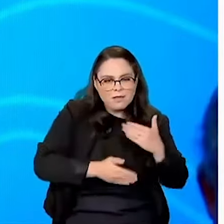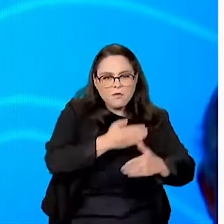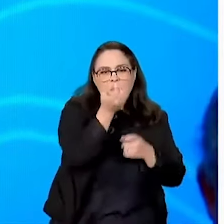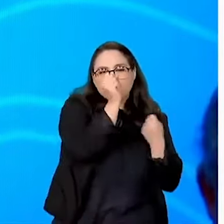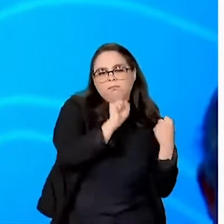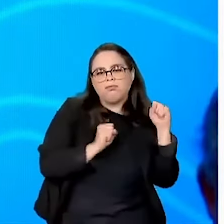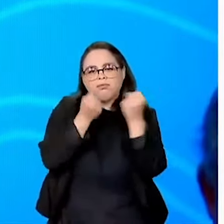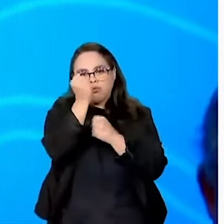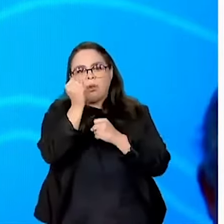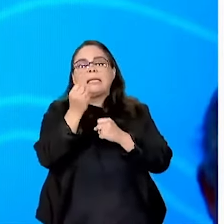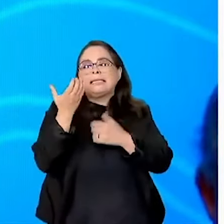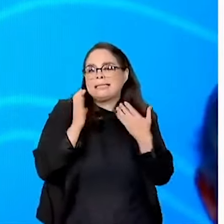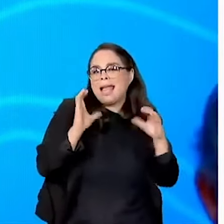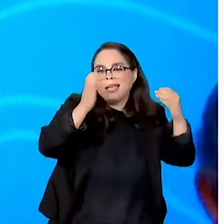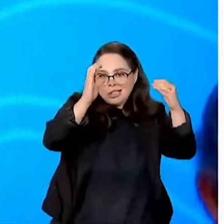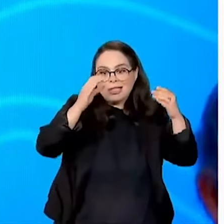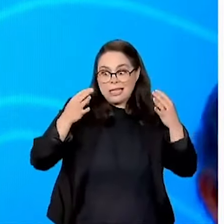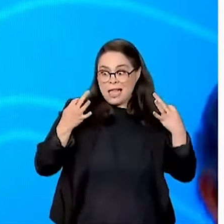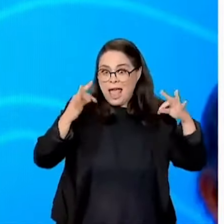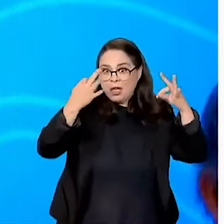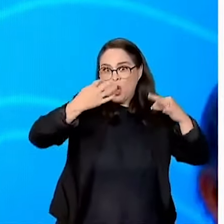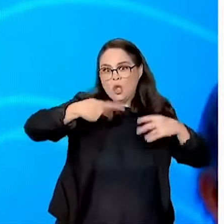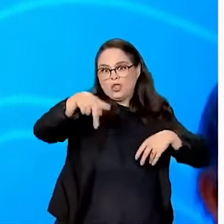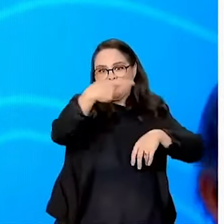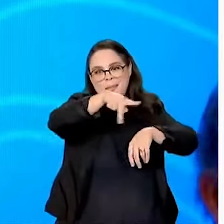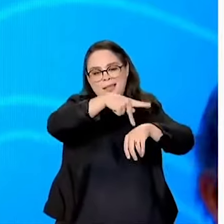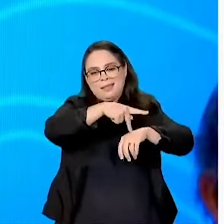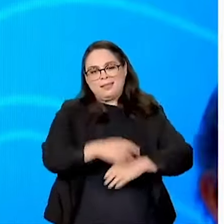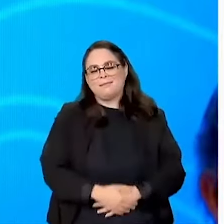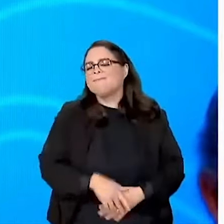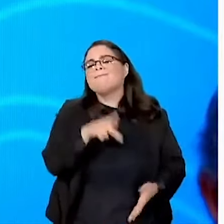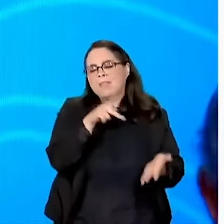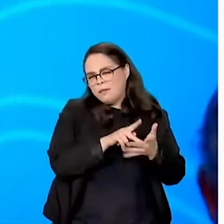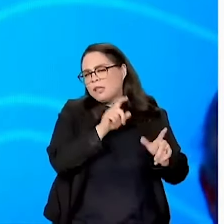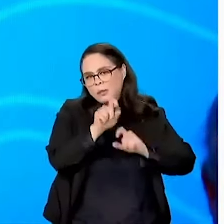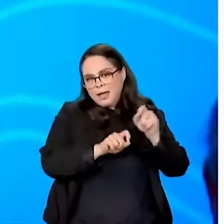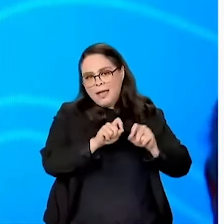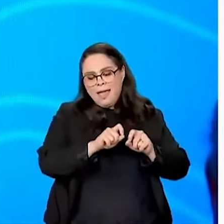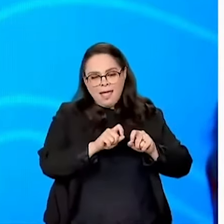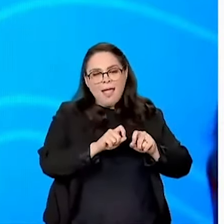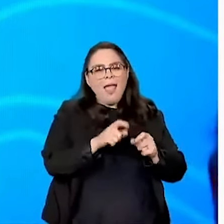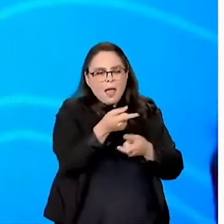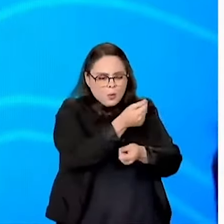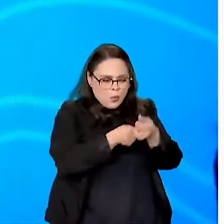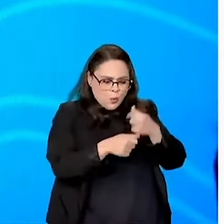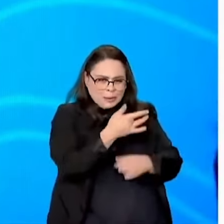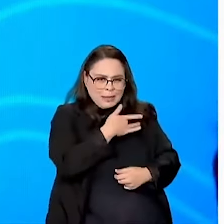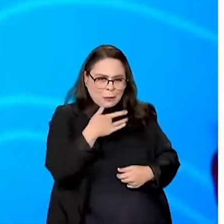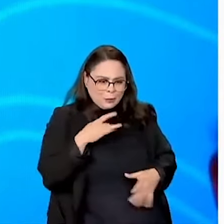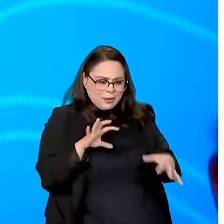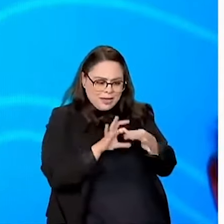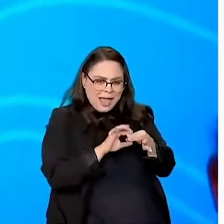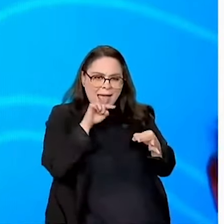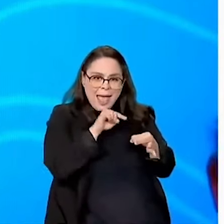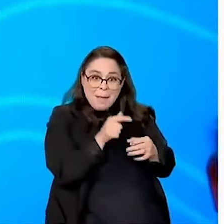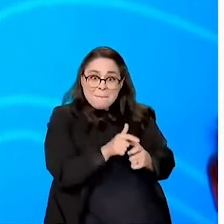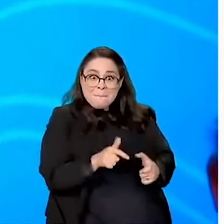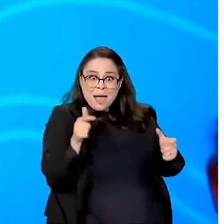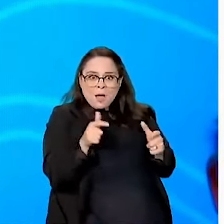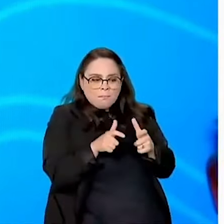industrial, científico e tecnológico do país. Na verdade, a economia da saúde é um dos setores de